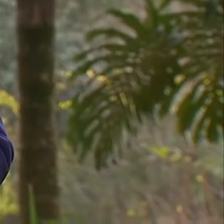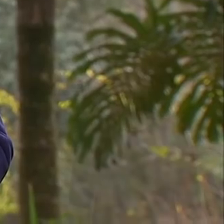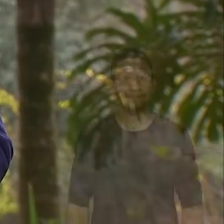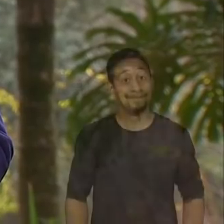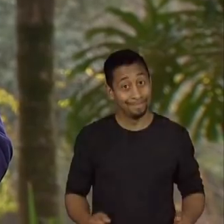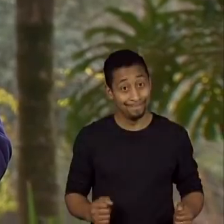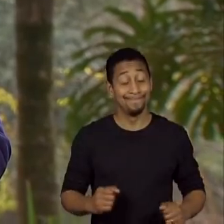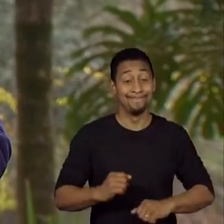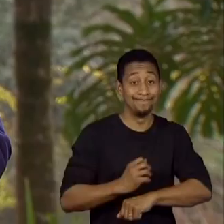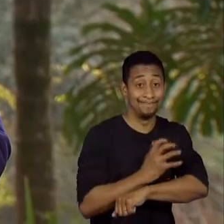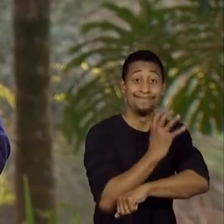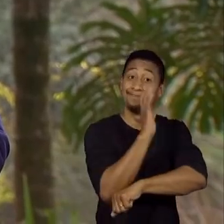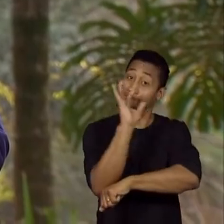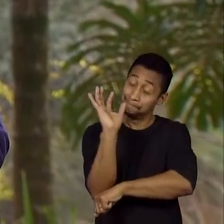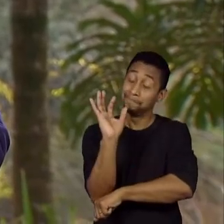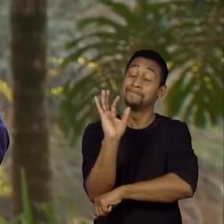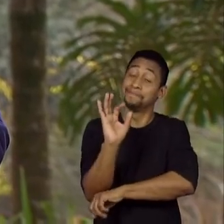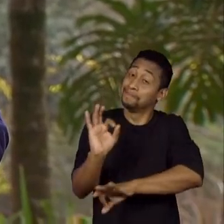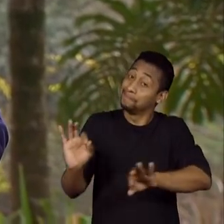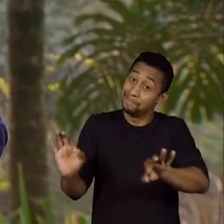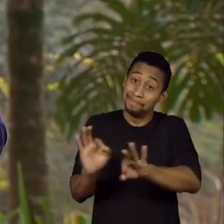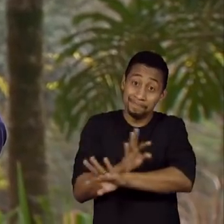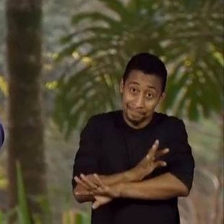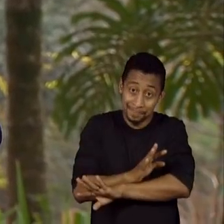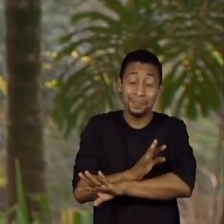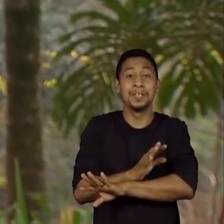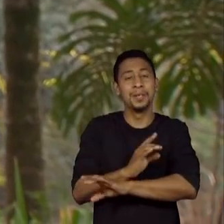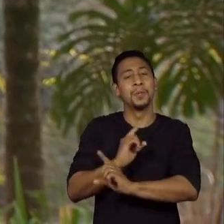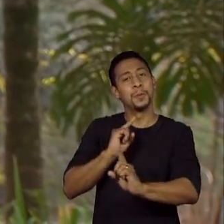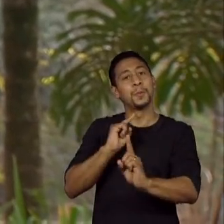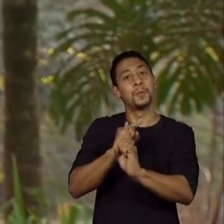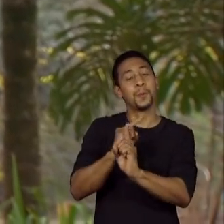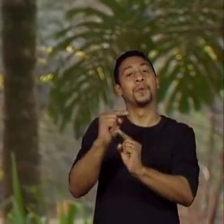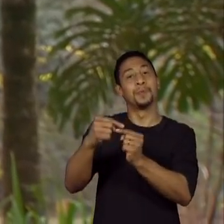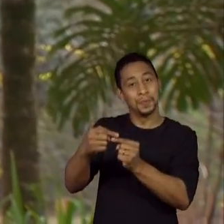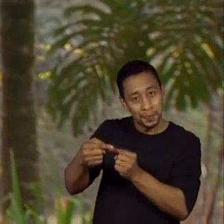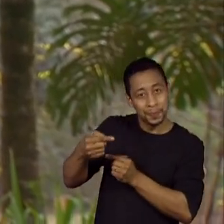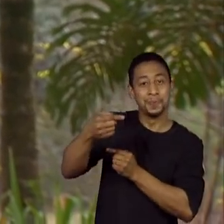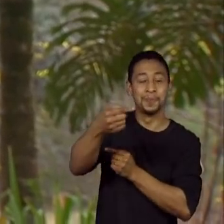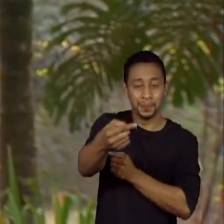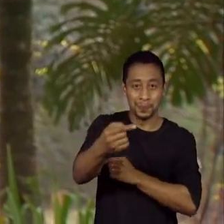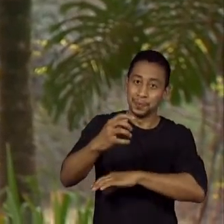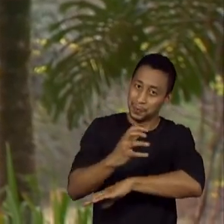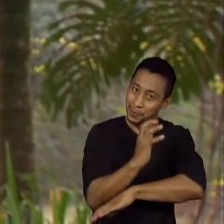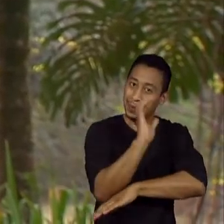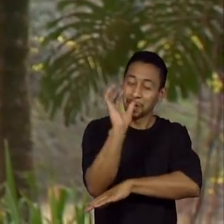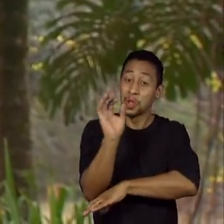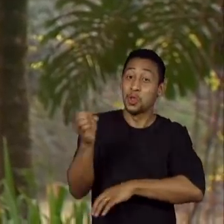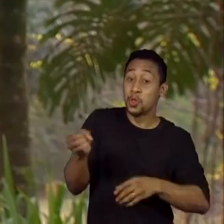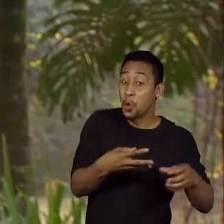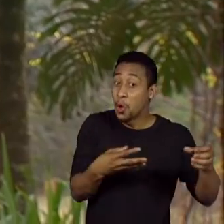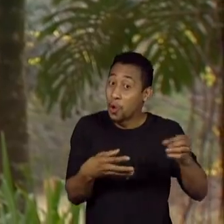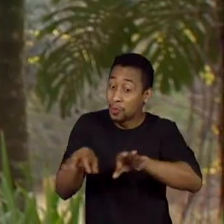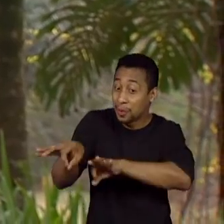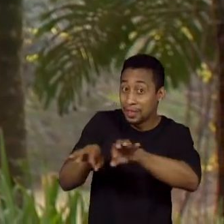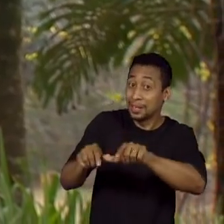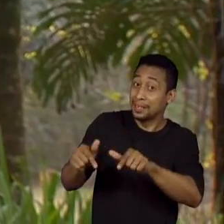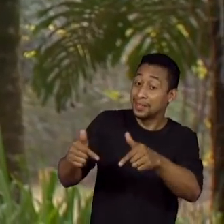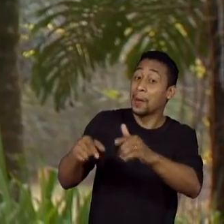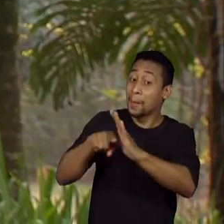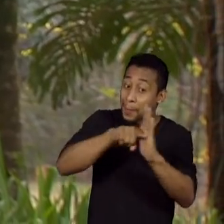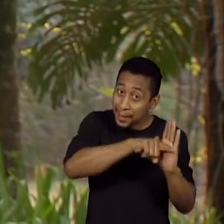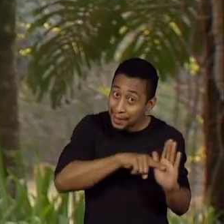E o Repórter Eco fica hoje por aqui. A gente se encontra no próximo programa com novos projetos, ações e